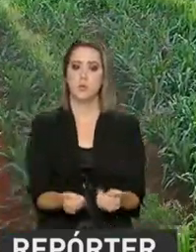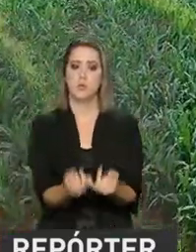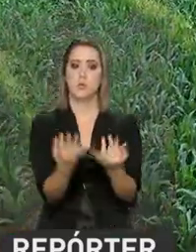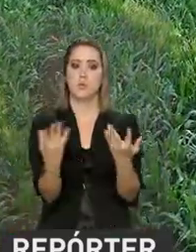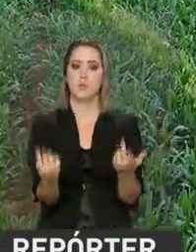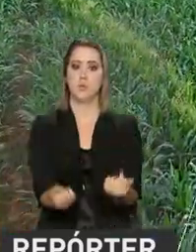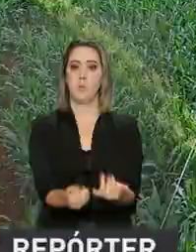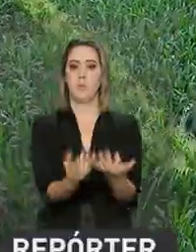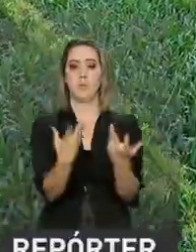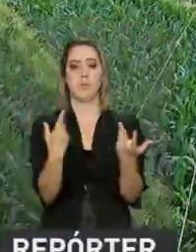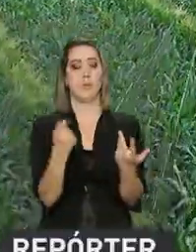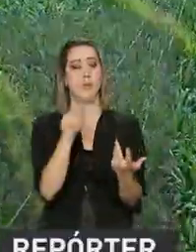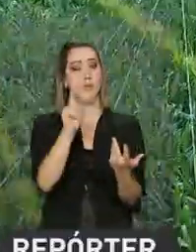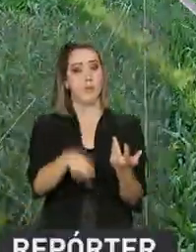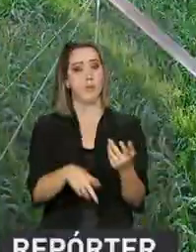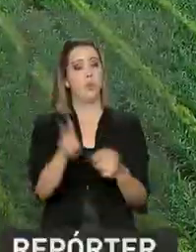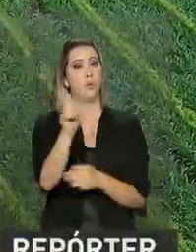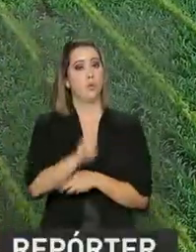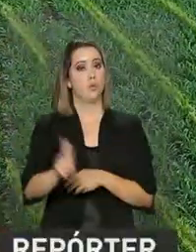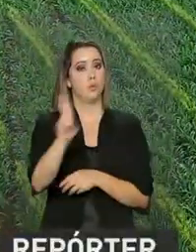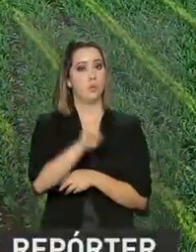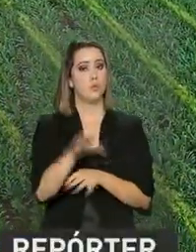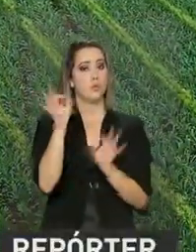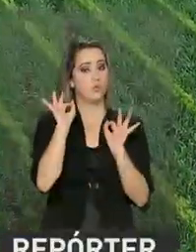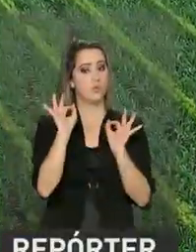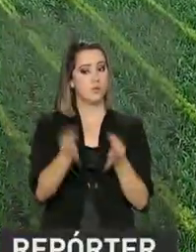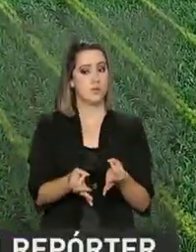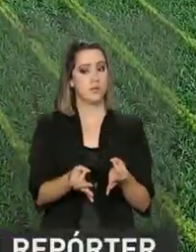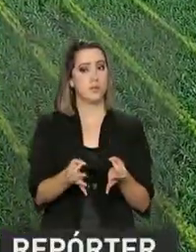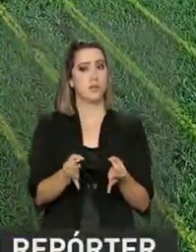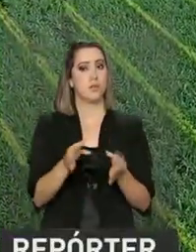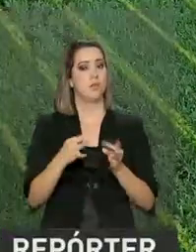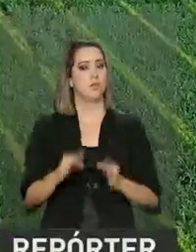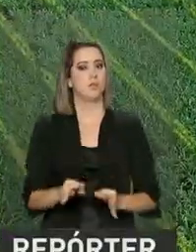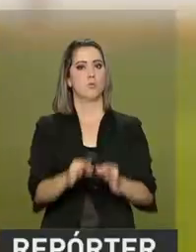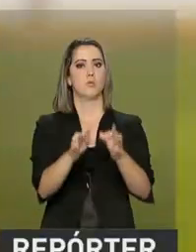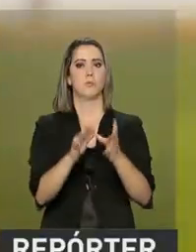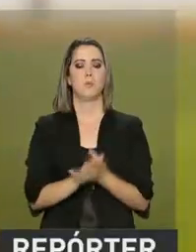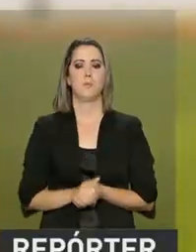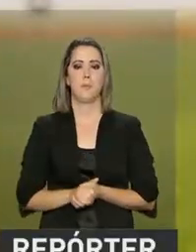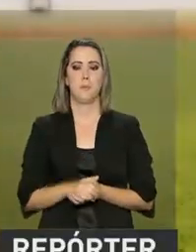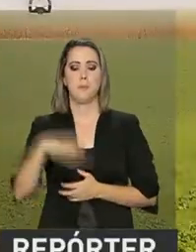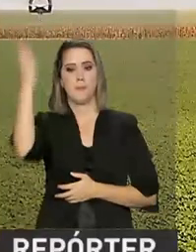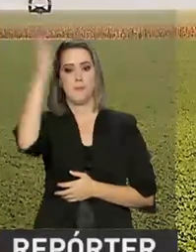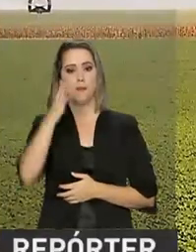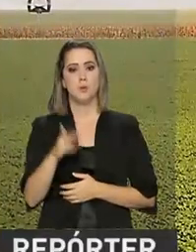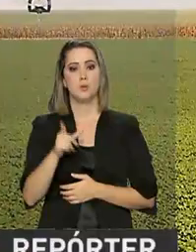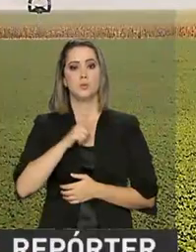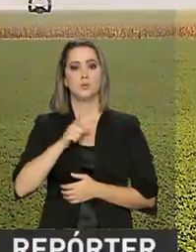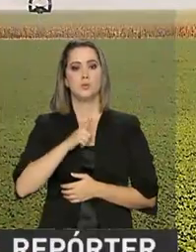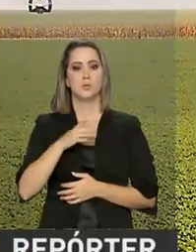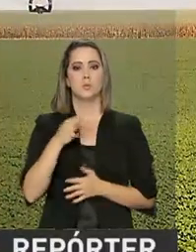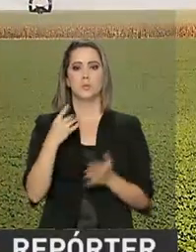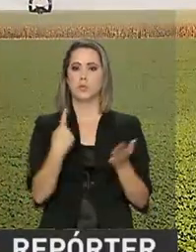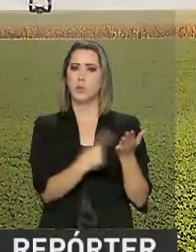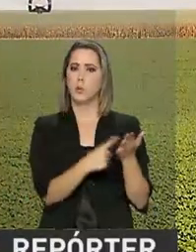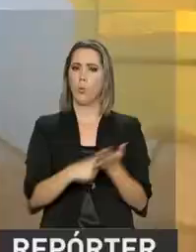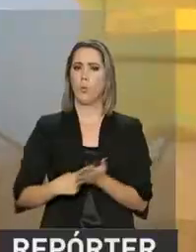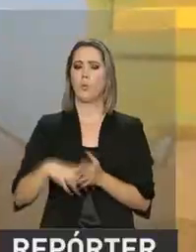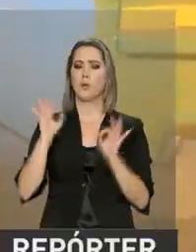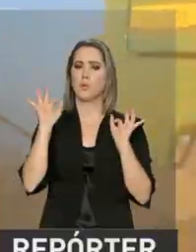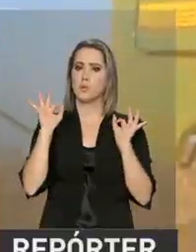Agropecuária Nacional é devido ao uso adequado de tecnologia. O Brasil tá fazendo uma agenda